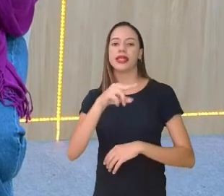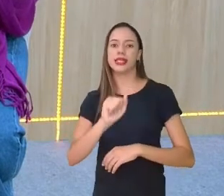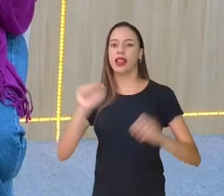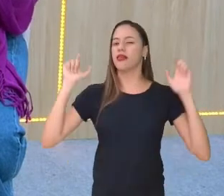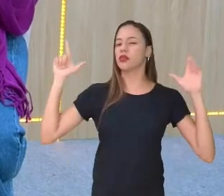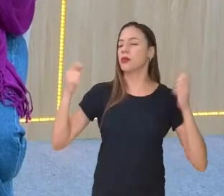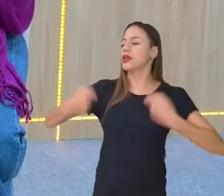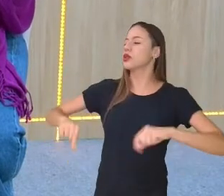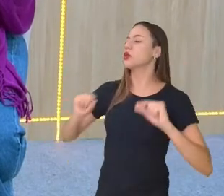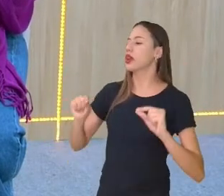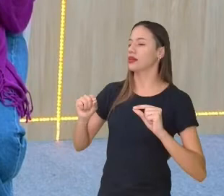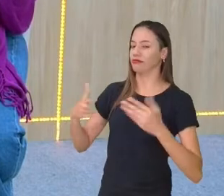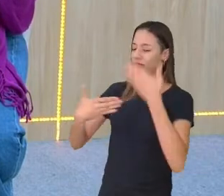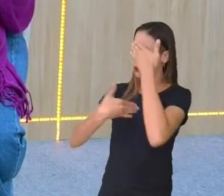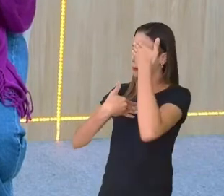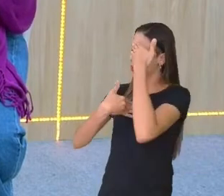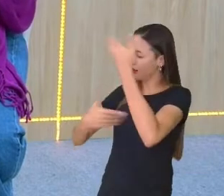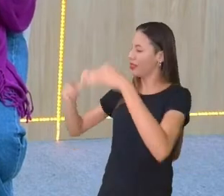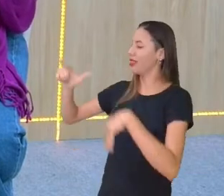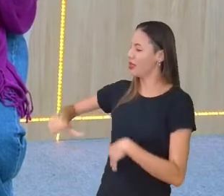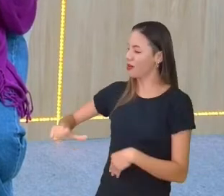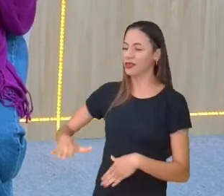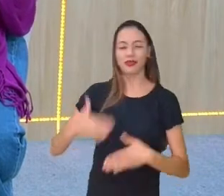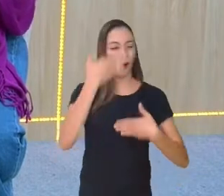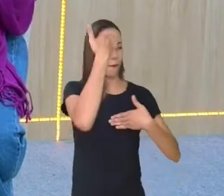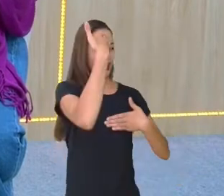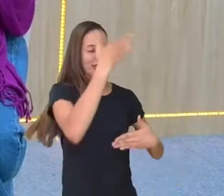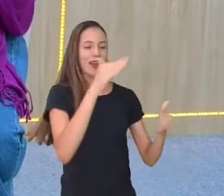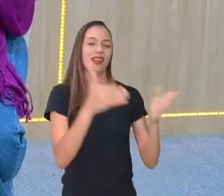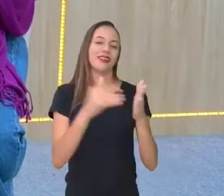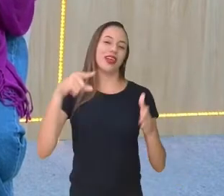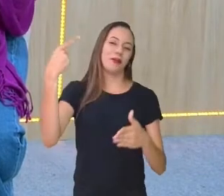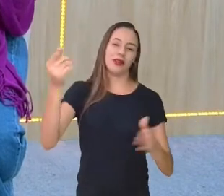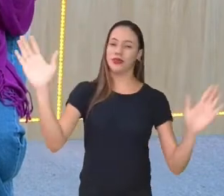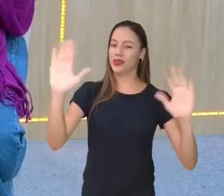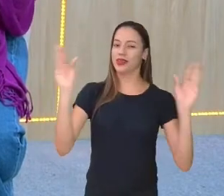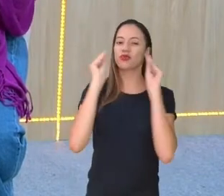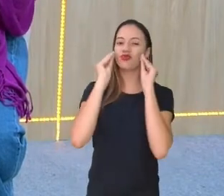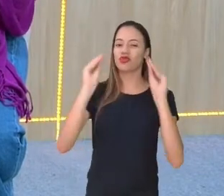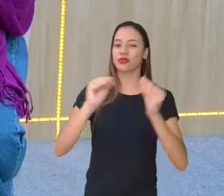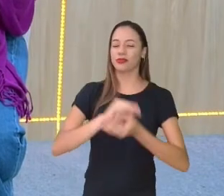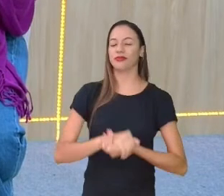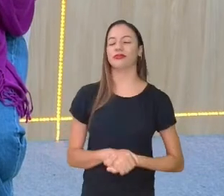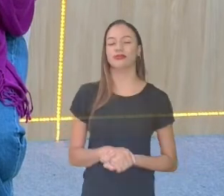novamente te agradeço. Obrigada também, até mais. Beijo, até a próxima aula.